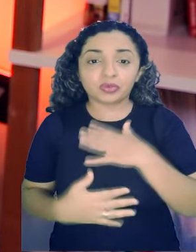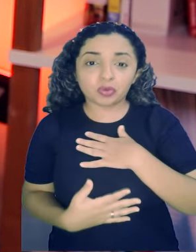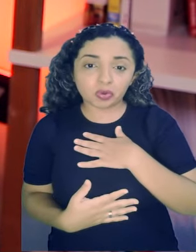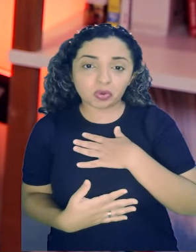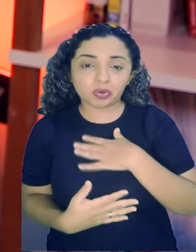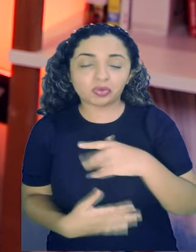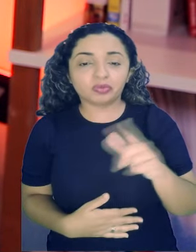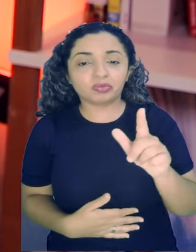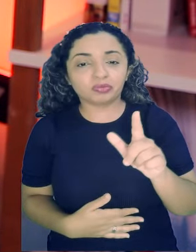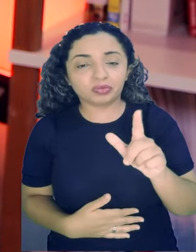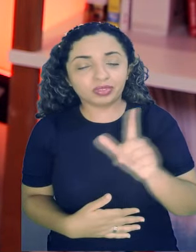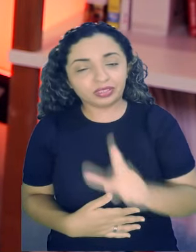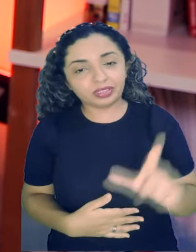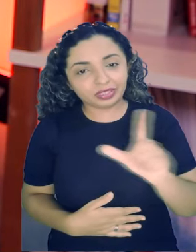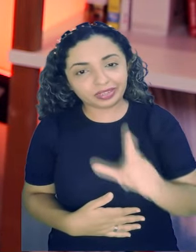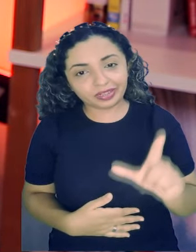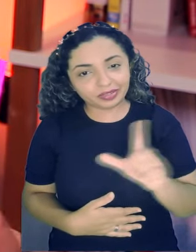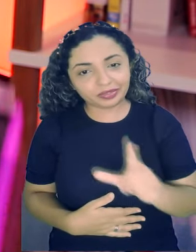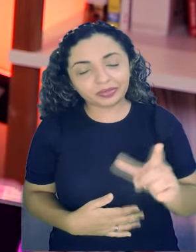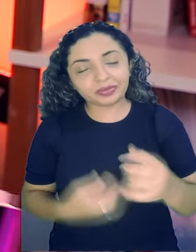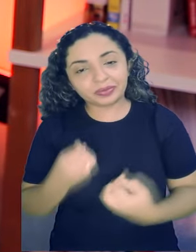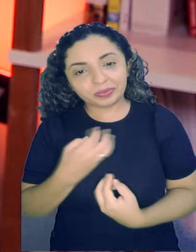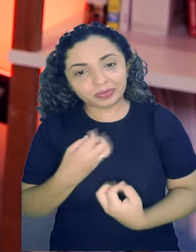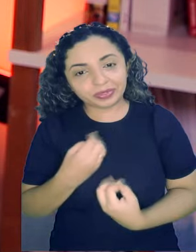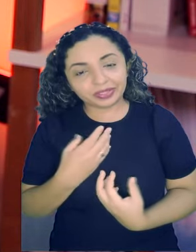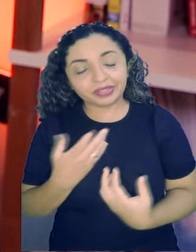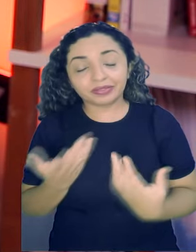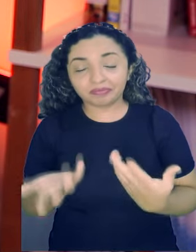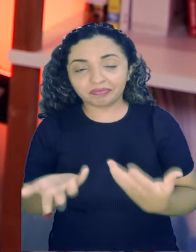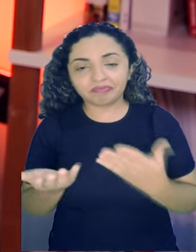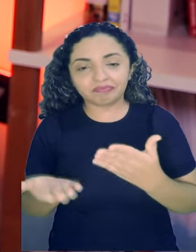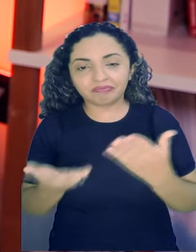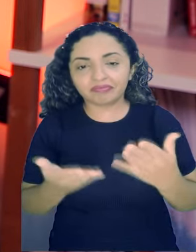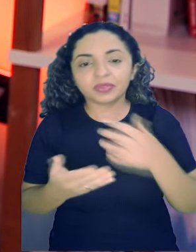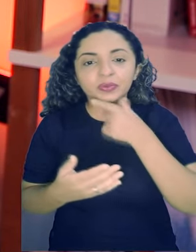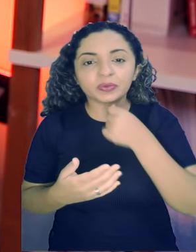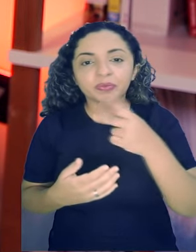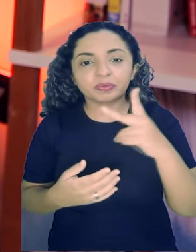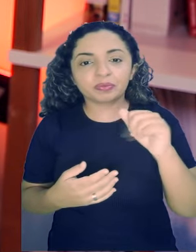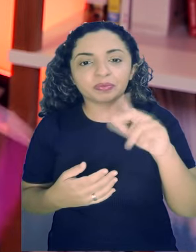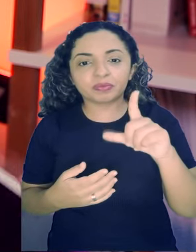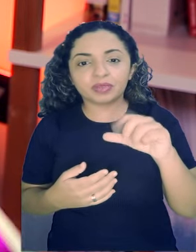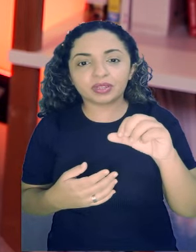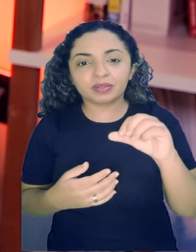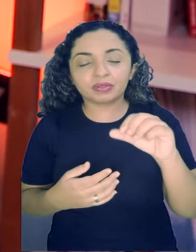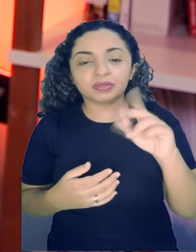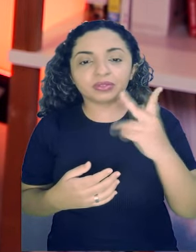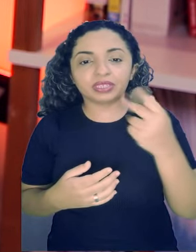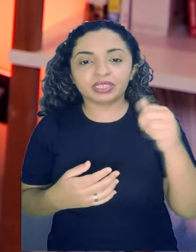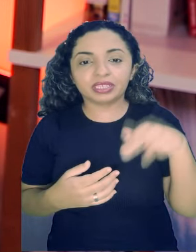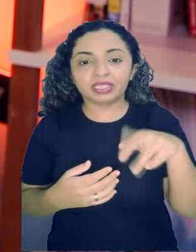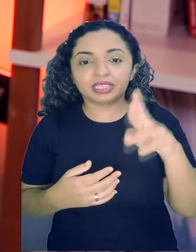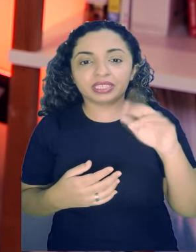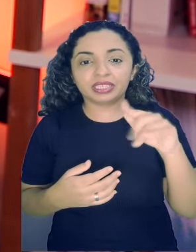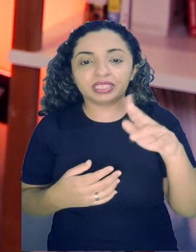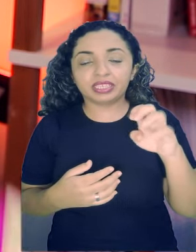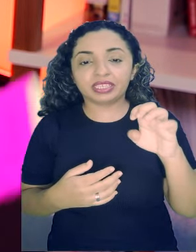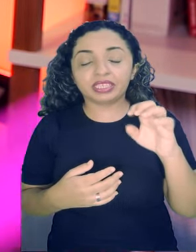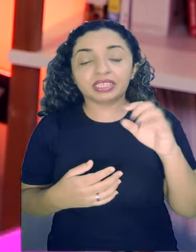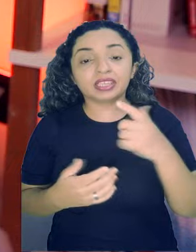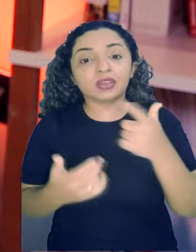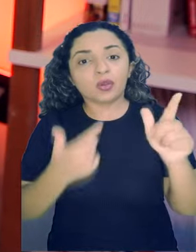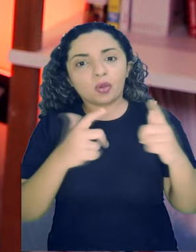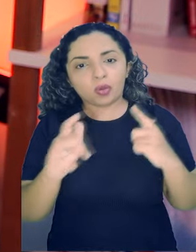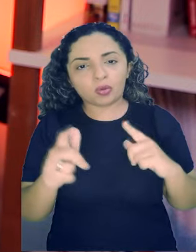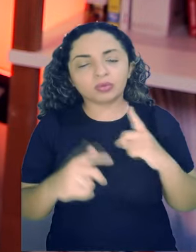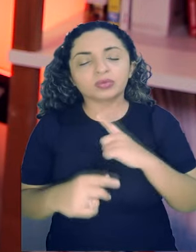literatura contemporânea brasileira, de poesia, eu indico muito. Paulo Henriques Brito, indico também. Ana Martins Marques,